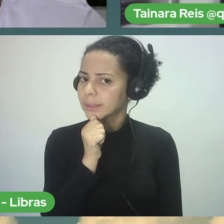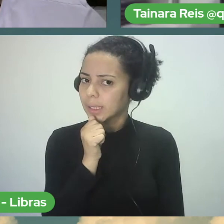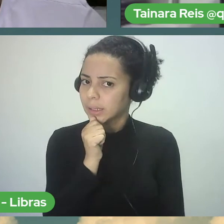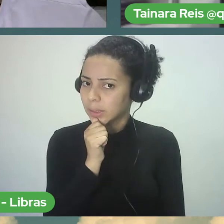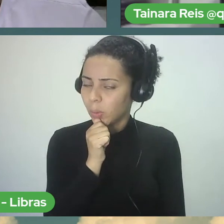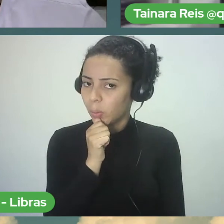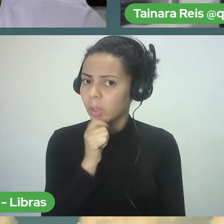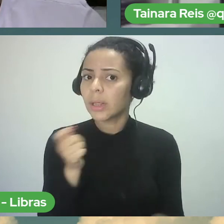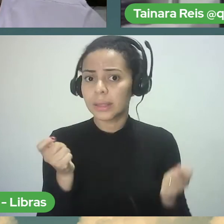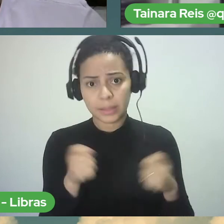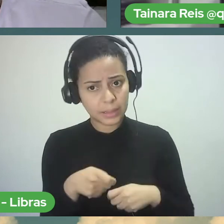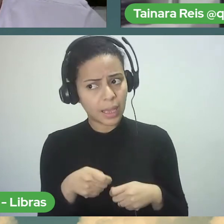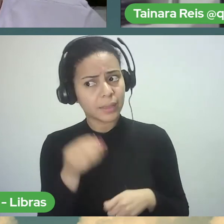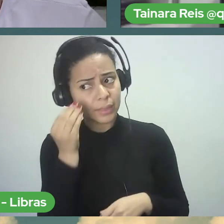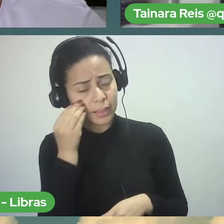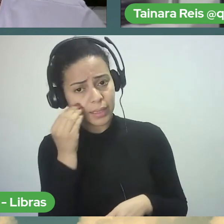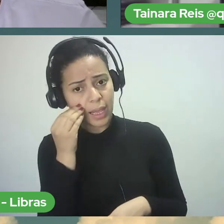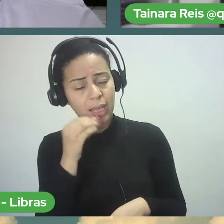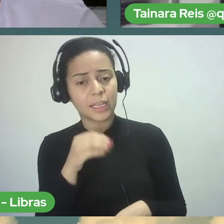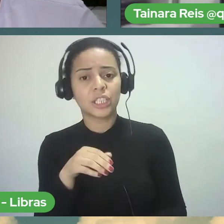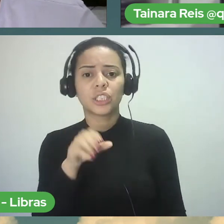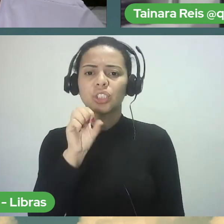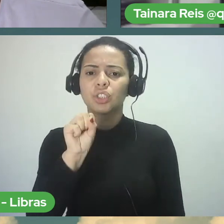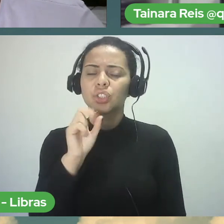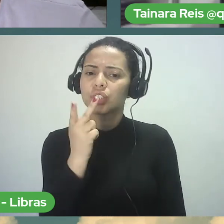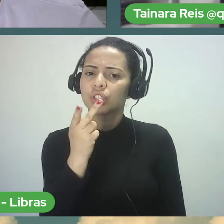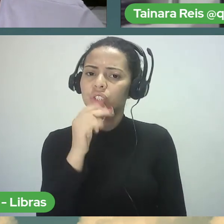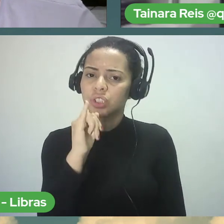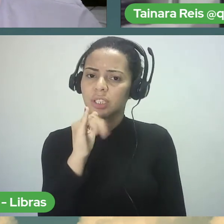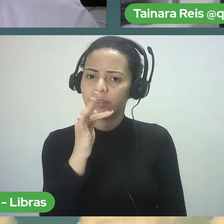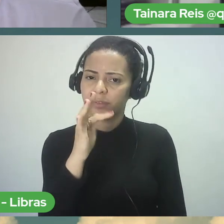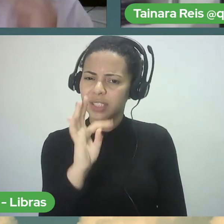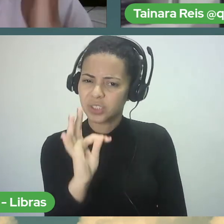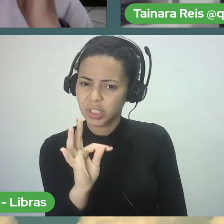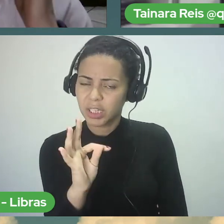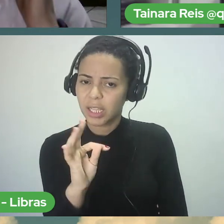shift left testing? Já viu alguma situação como essa?